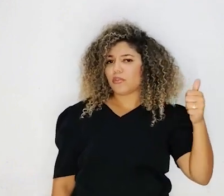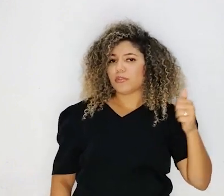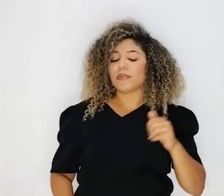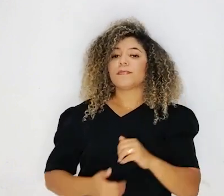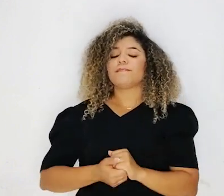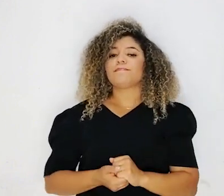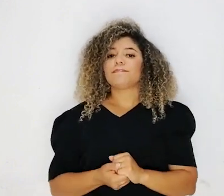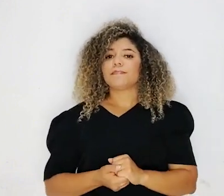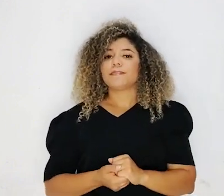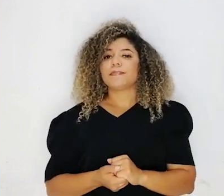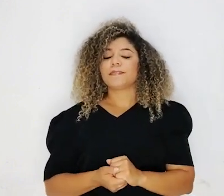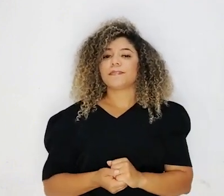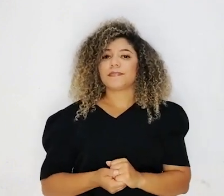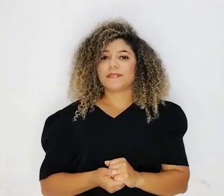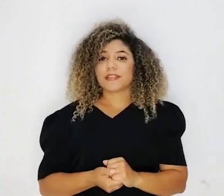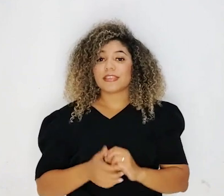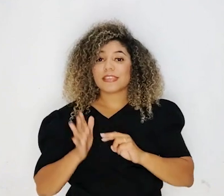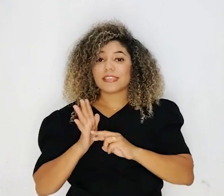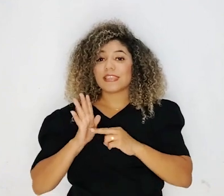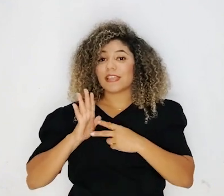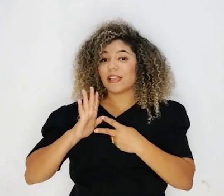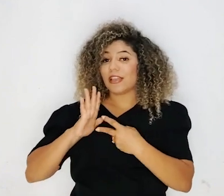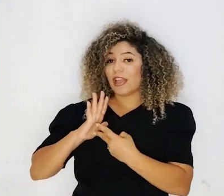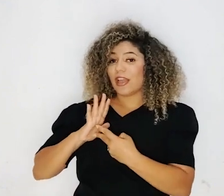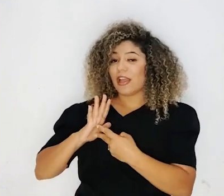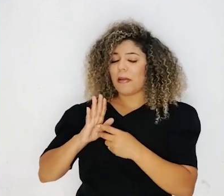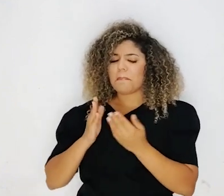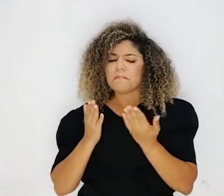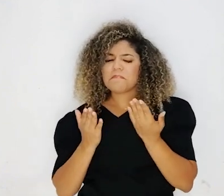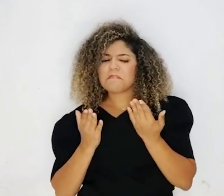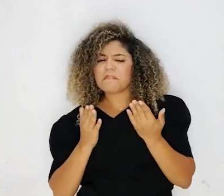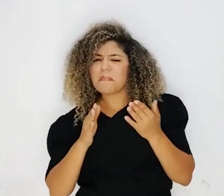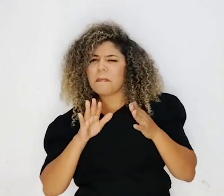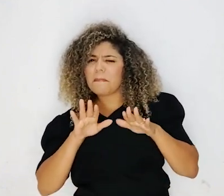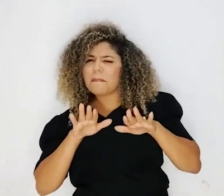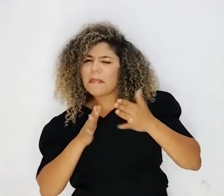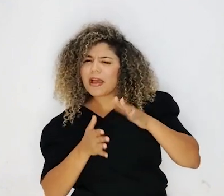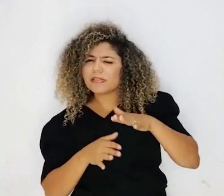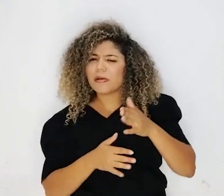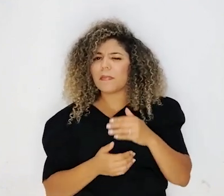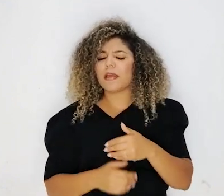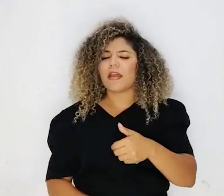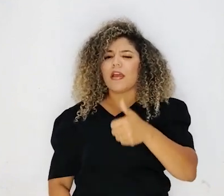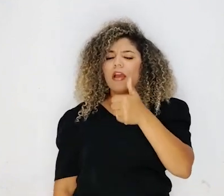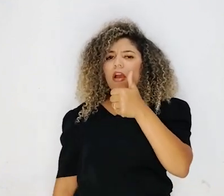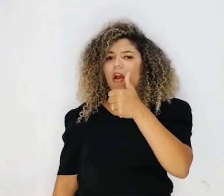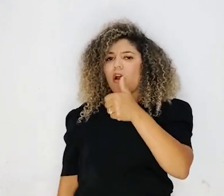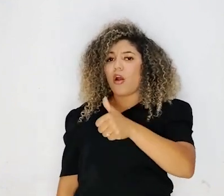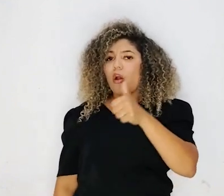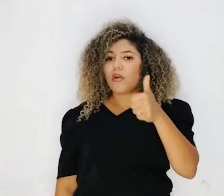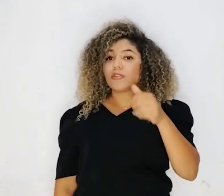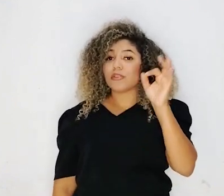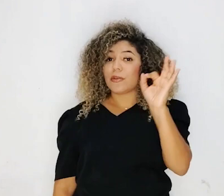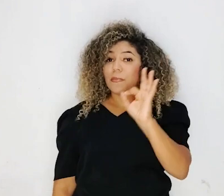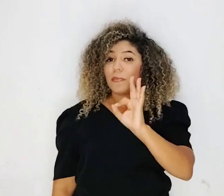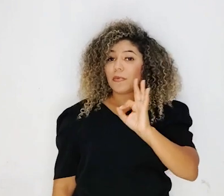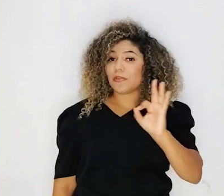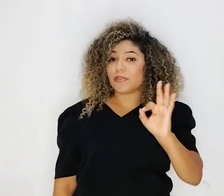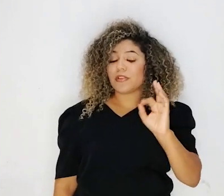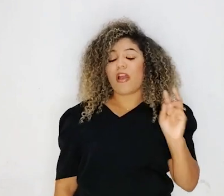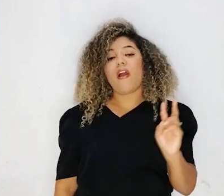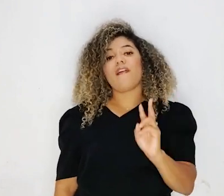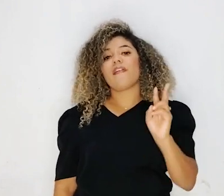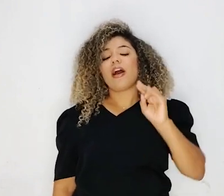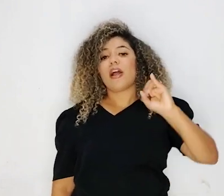0,111111, vai cair em uma dízima, né? Isso quer dizer que é aproximadamente 11% o valor